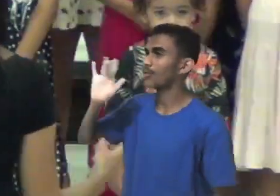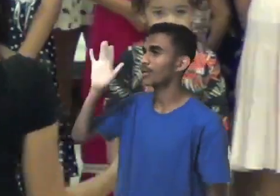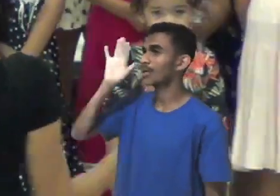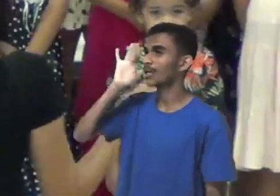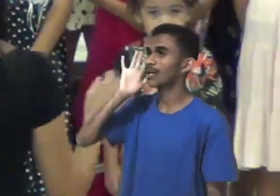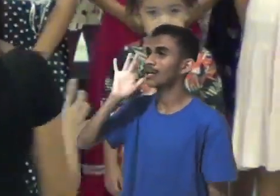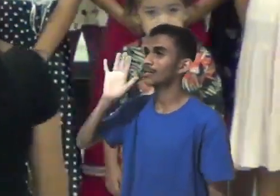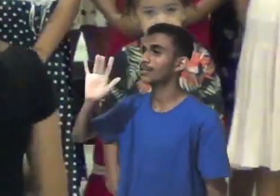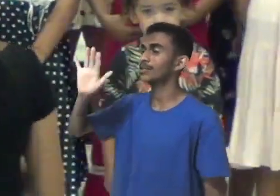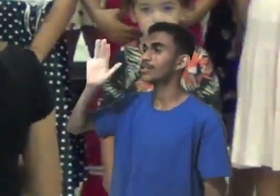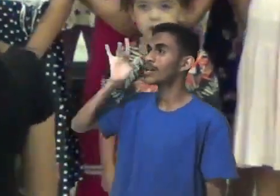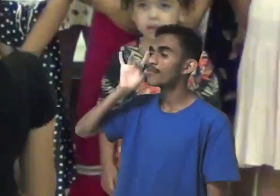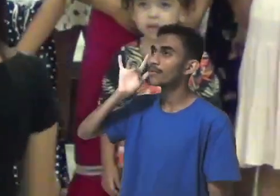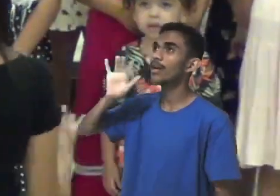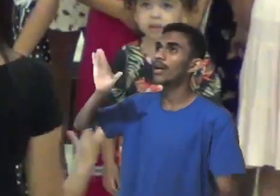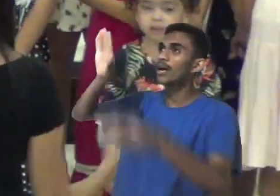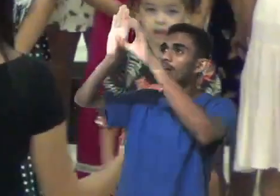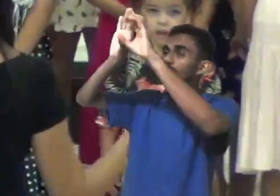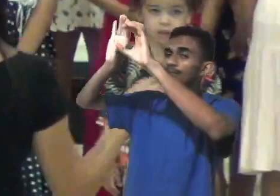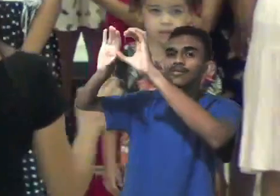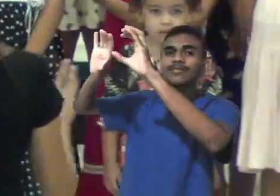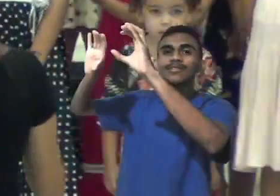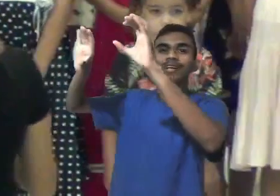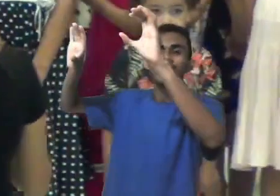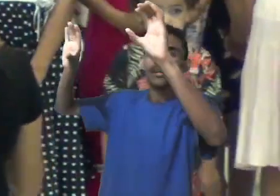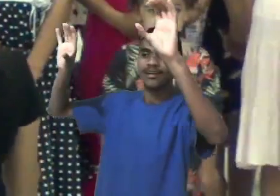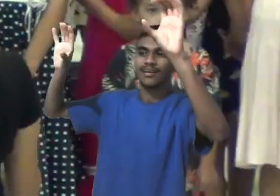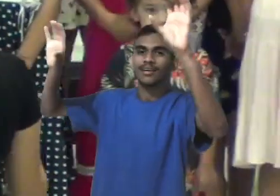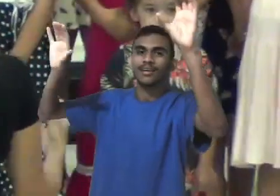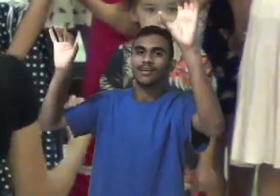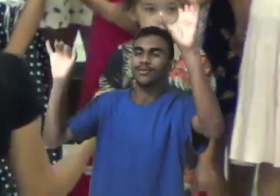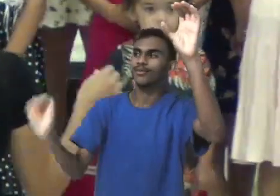Estava aqui admirando o céu,